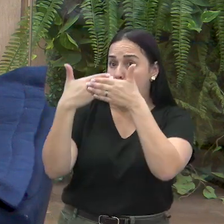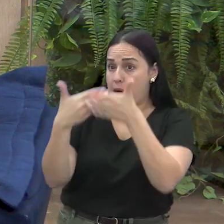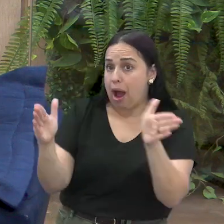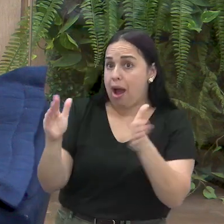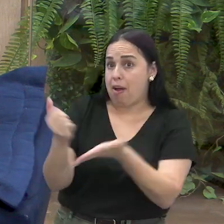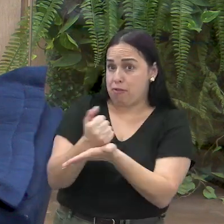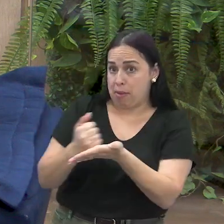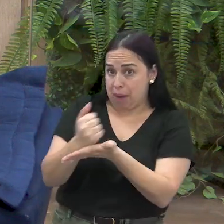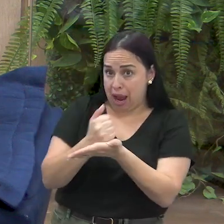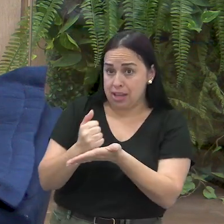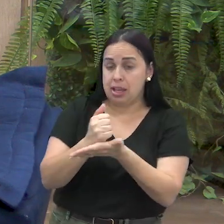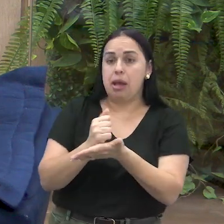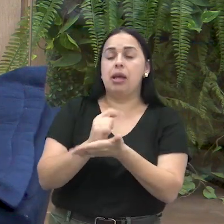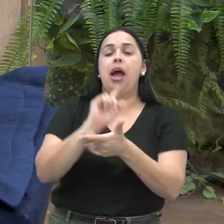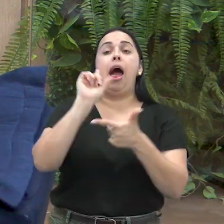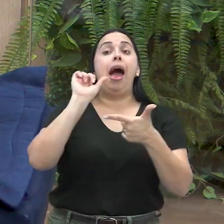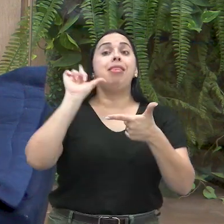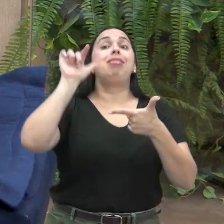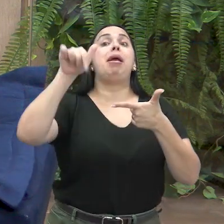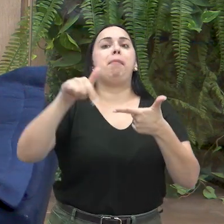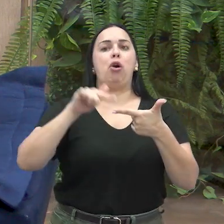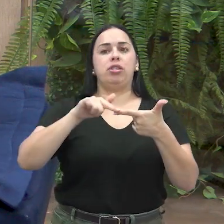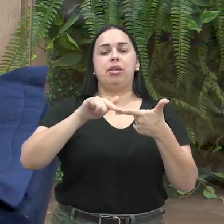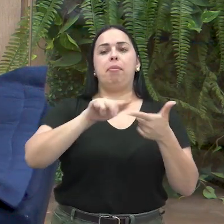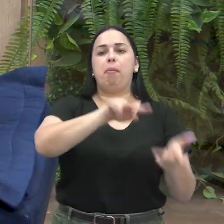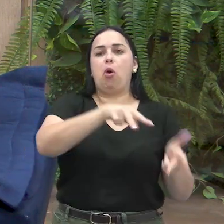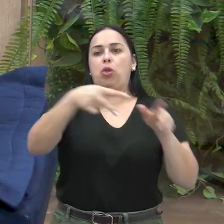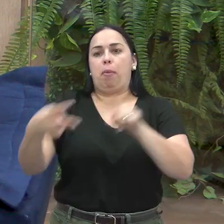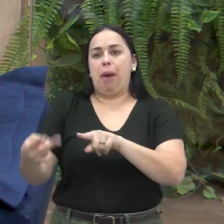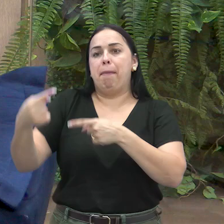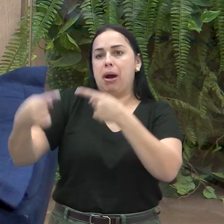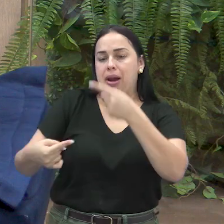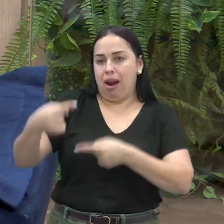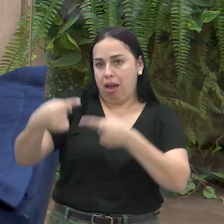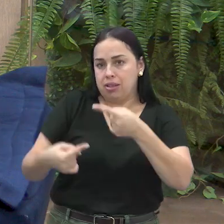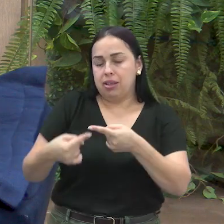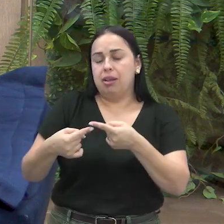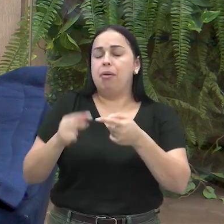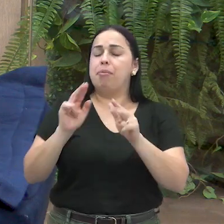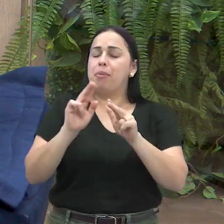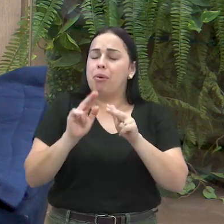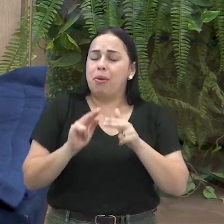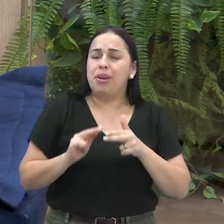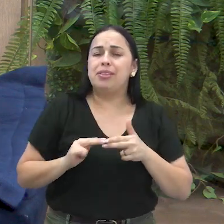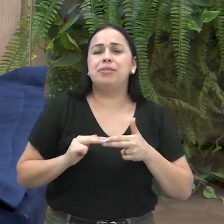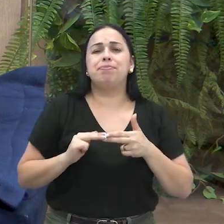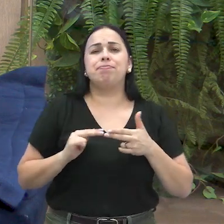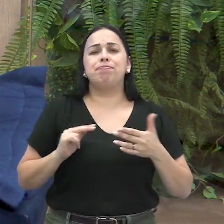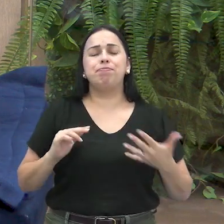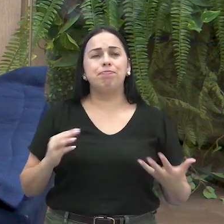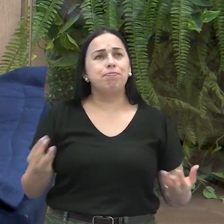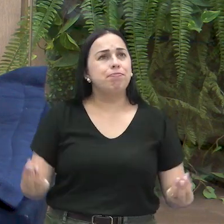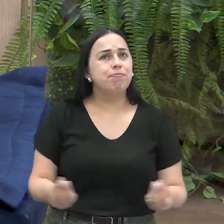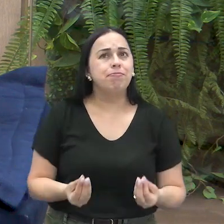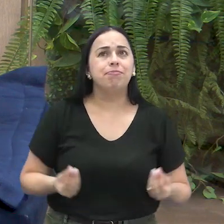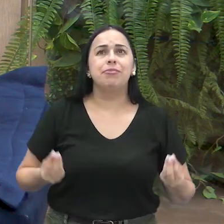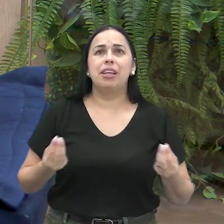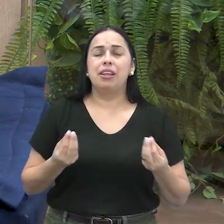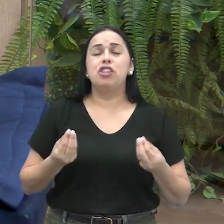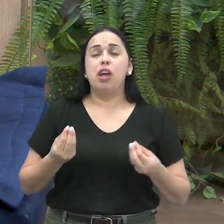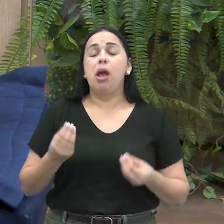não estava na política ainda, depois ele entrou, depois de algumas eleições, e isso, é lógico que fortalece